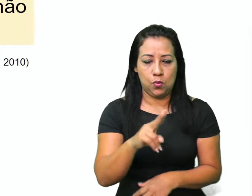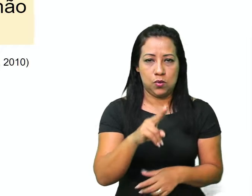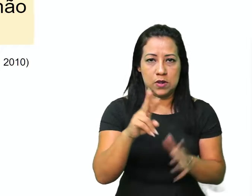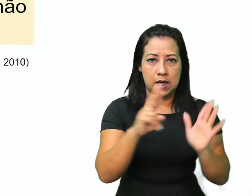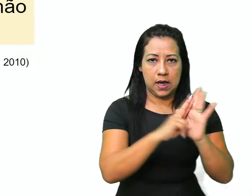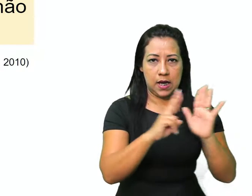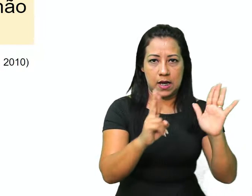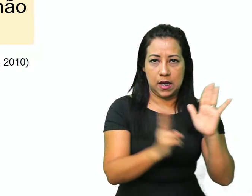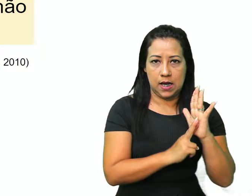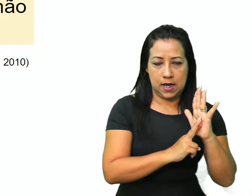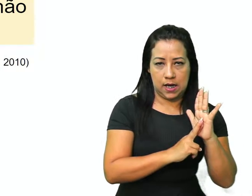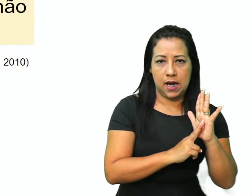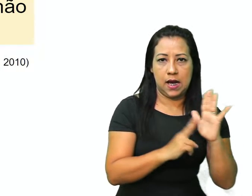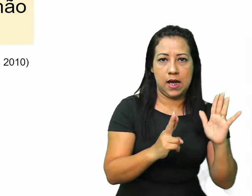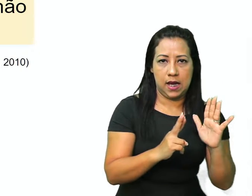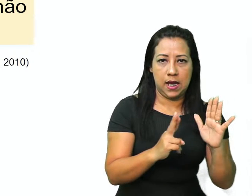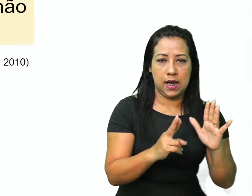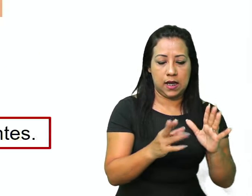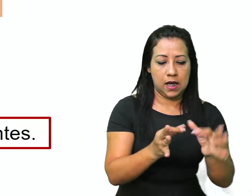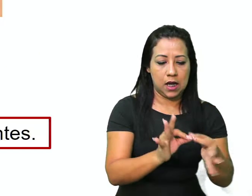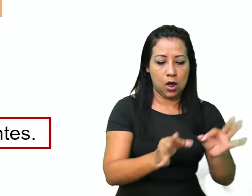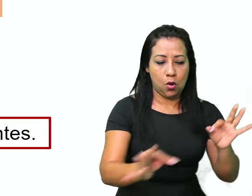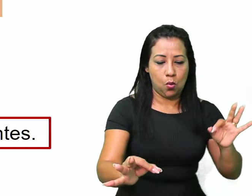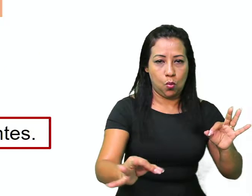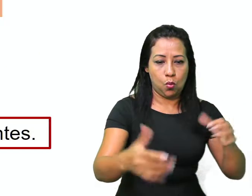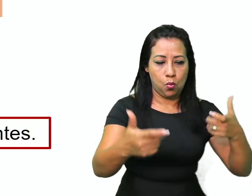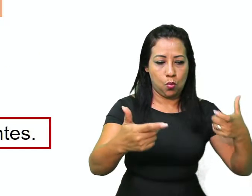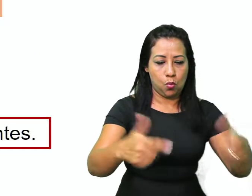que é ou não considerado cidade.